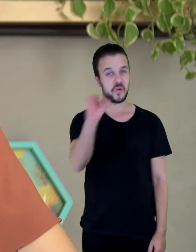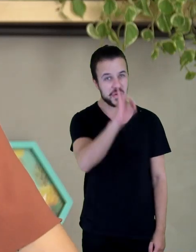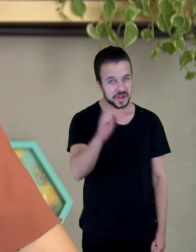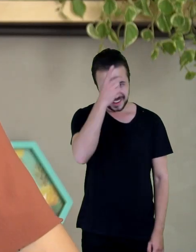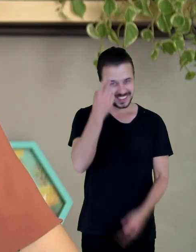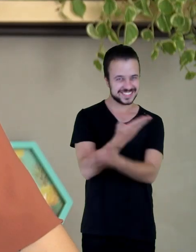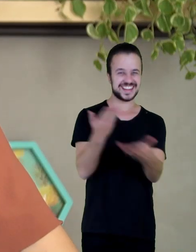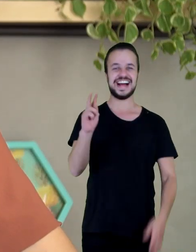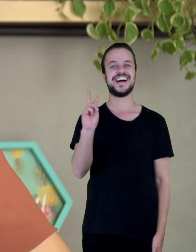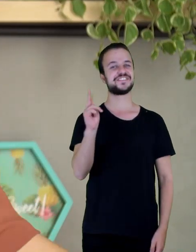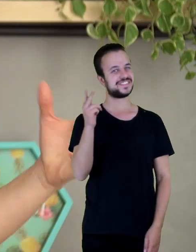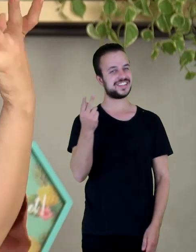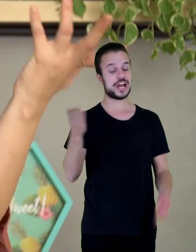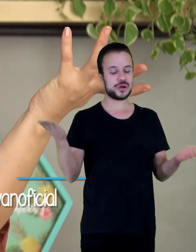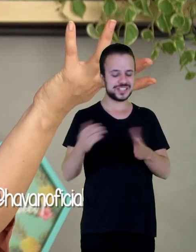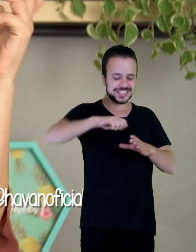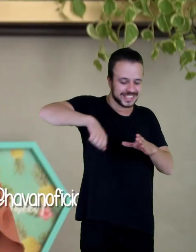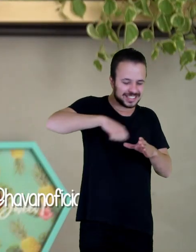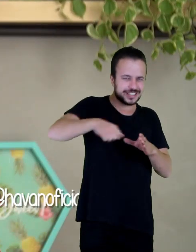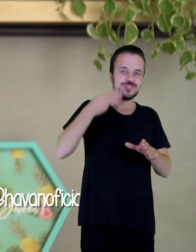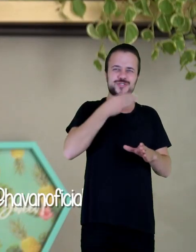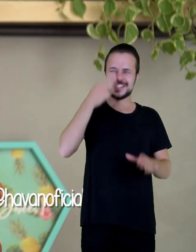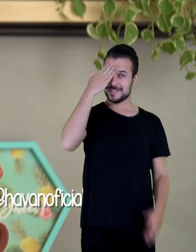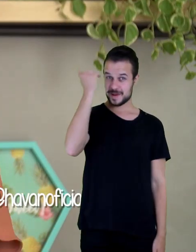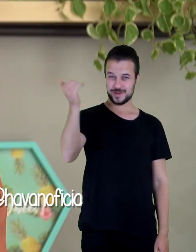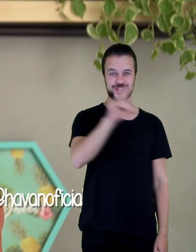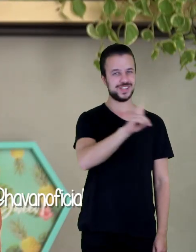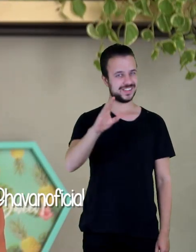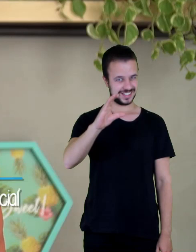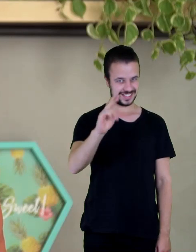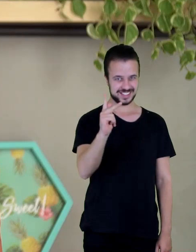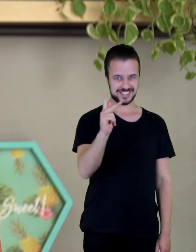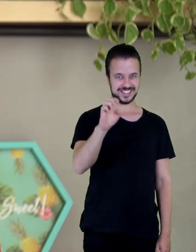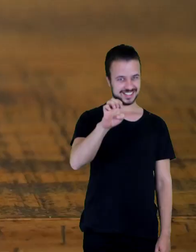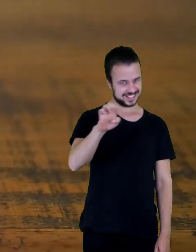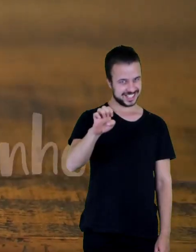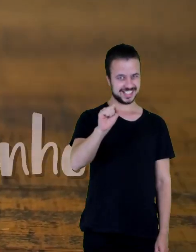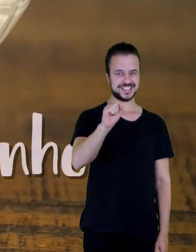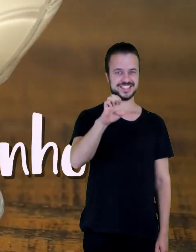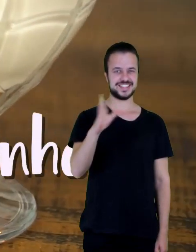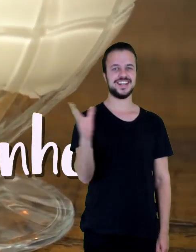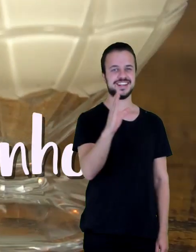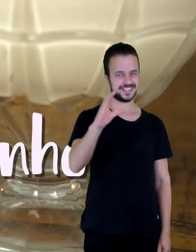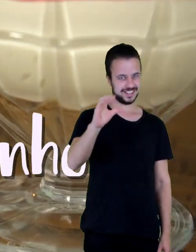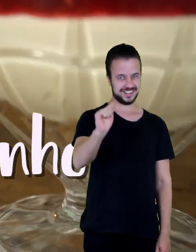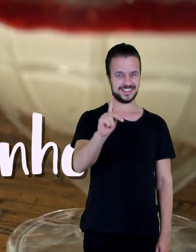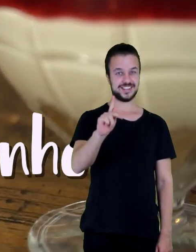Fala galera da Vanja, eu vou fazer pra vocês uma sobremesa muito famosa, que é a cheesecake, mas dessa vez pra comer de colher.